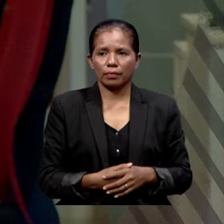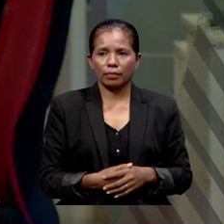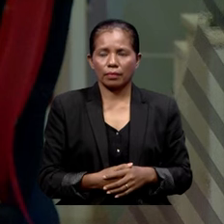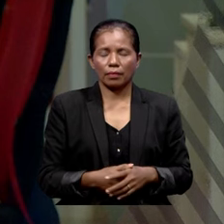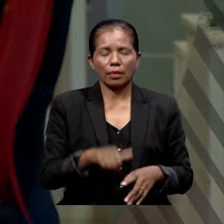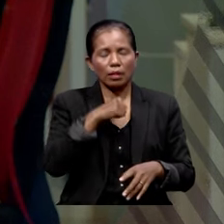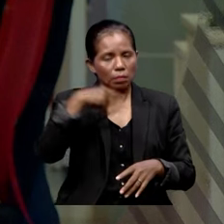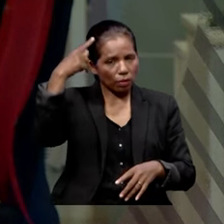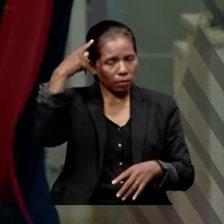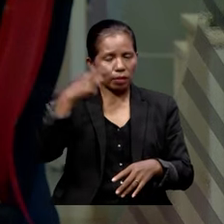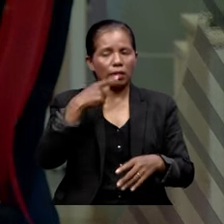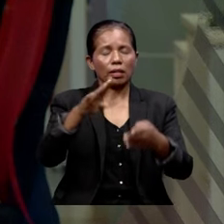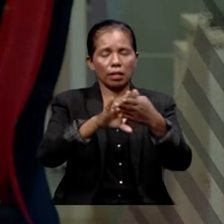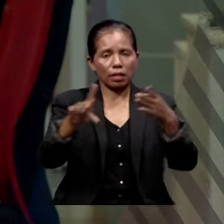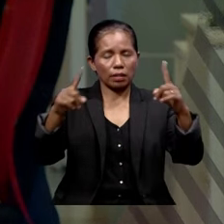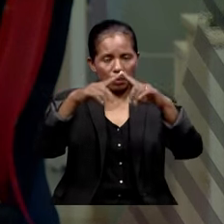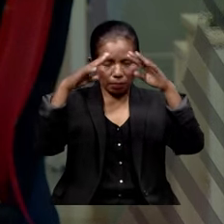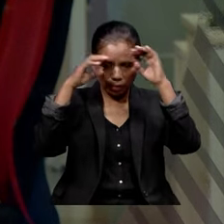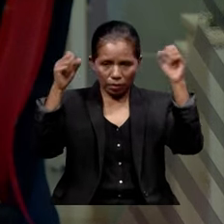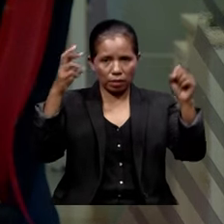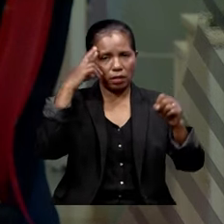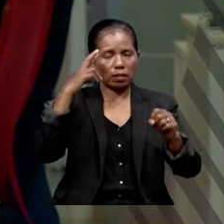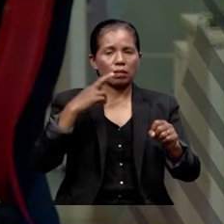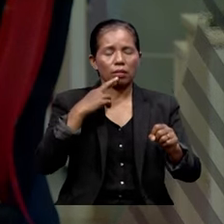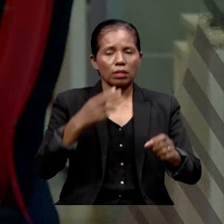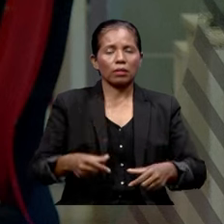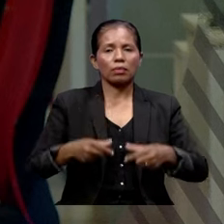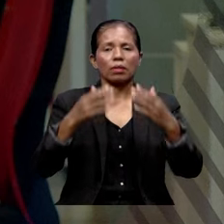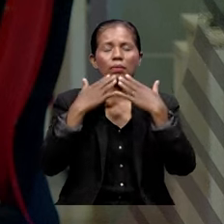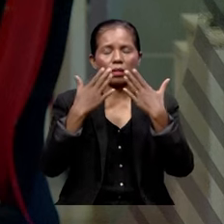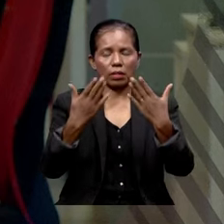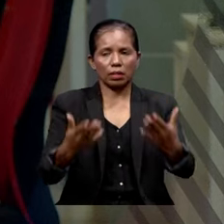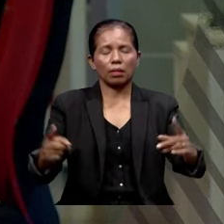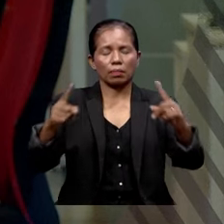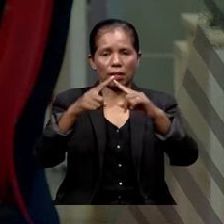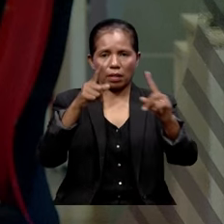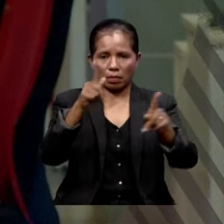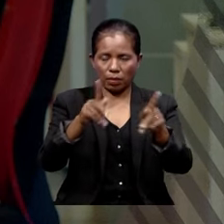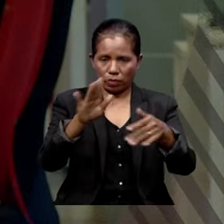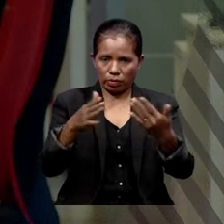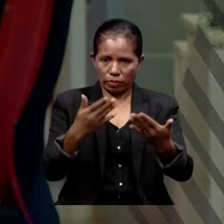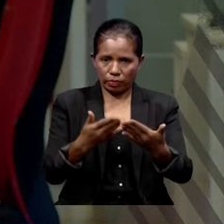Papa Francisco haruka karta ba Presidente Republika so sera mesorta ho difo agradecimento ba sarani sira.